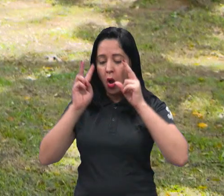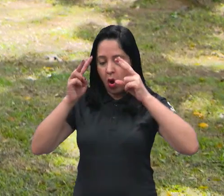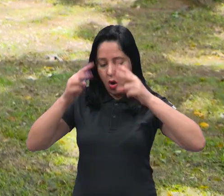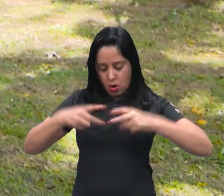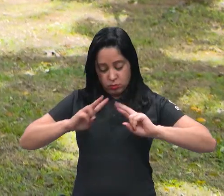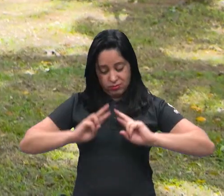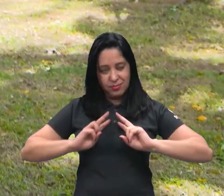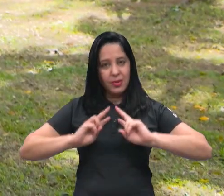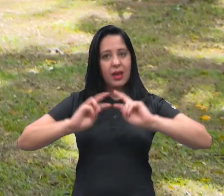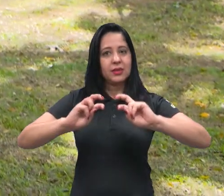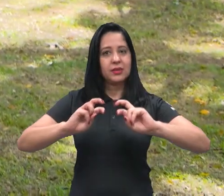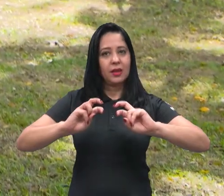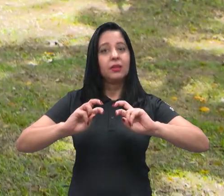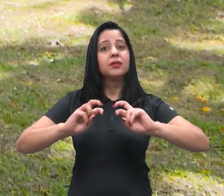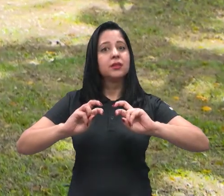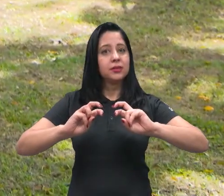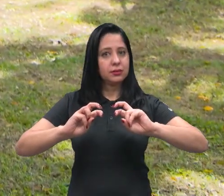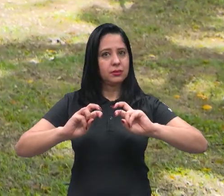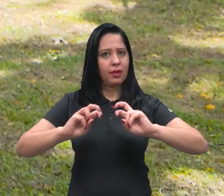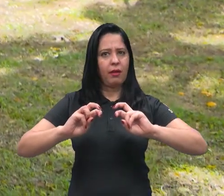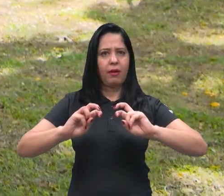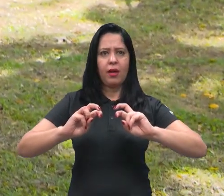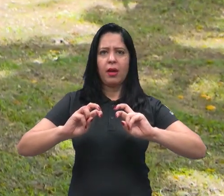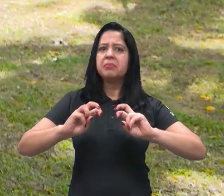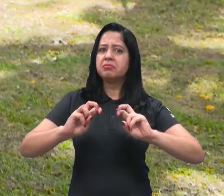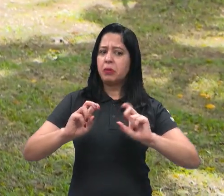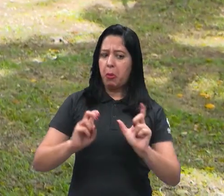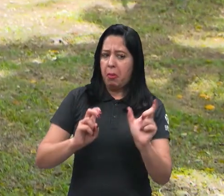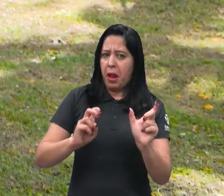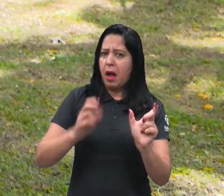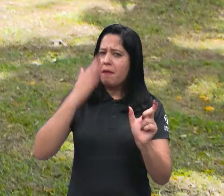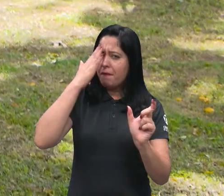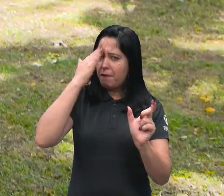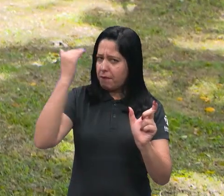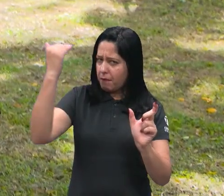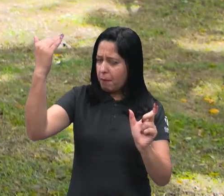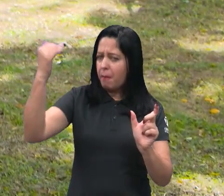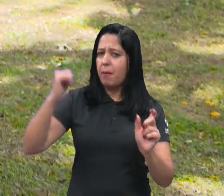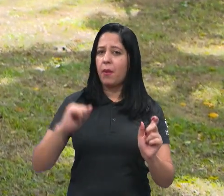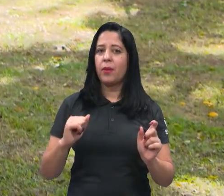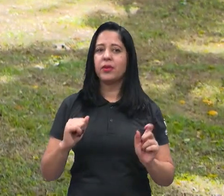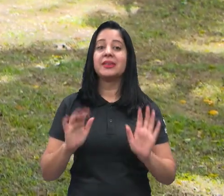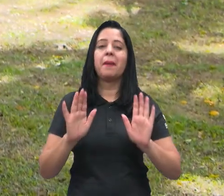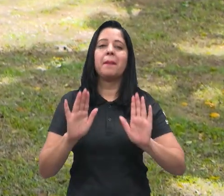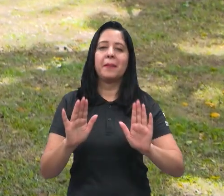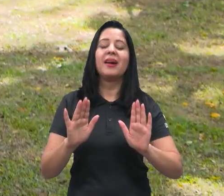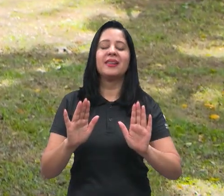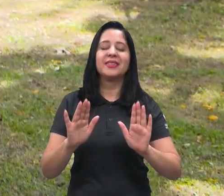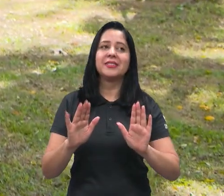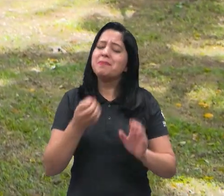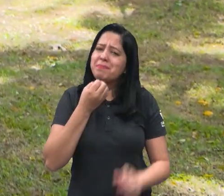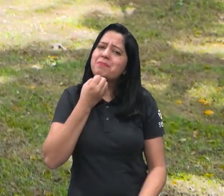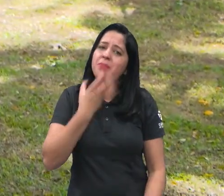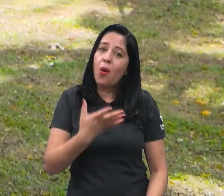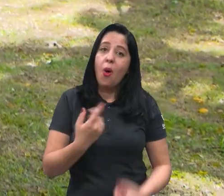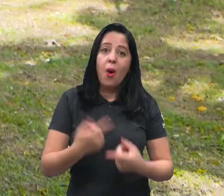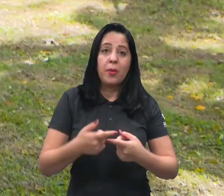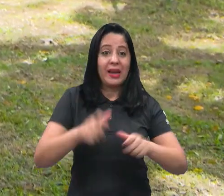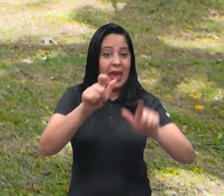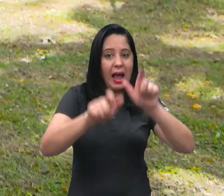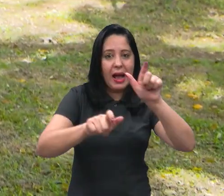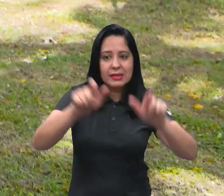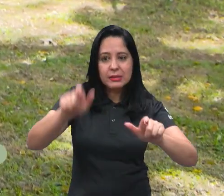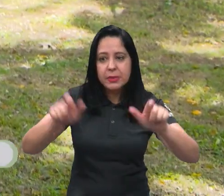Autoconhecimento, uma palavra que está na moda nos últimos anos, né, gente? Felizmente, isso quer dizer que as pessoas estão tendo